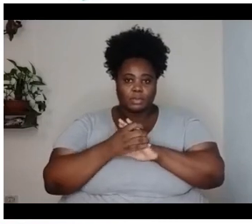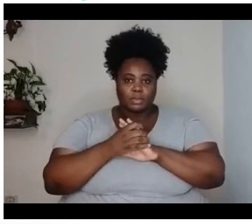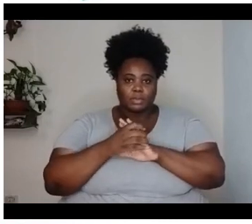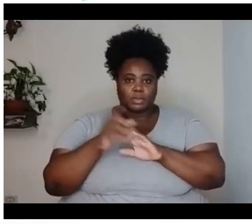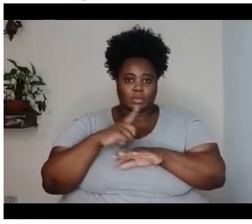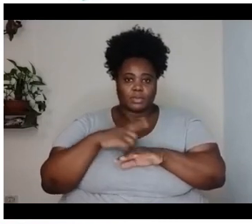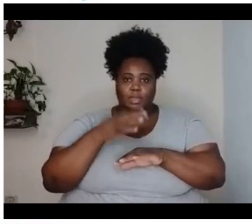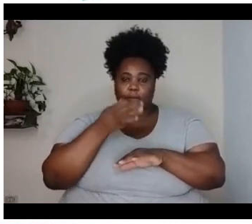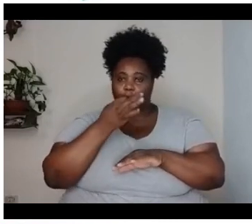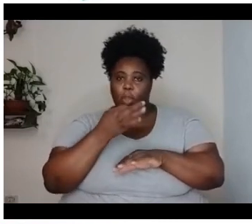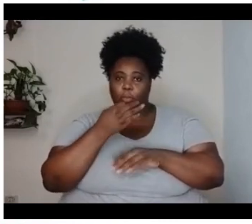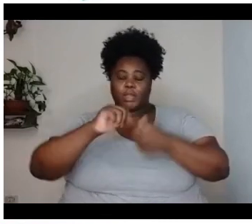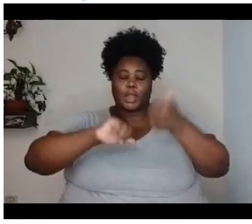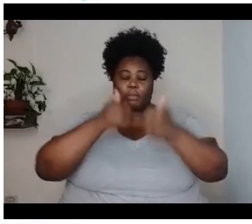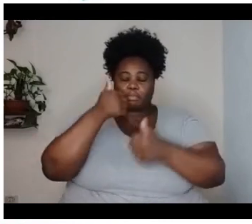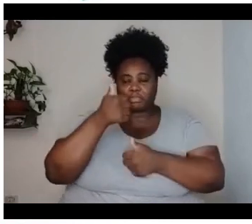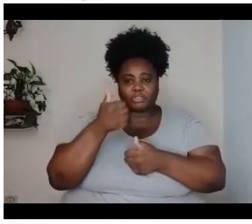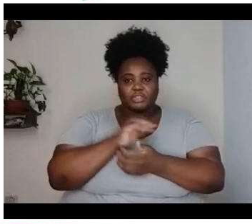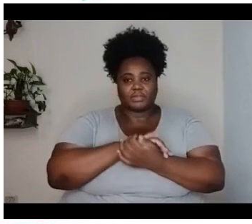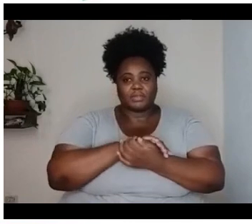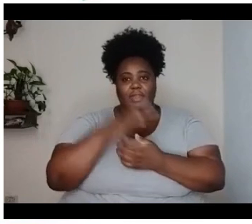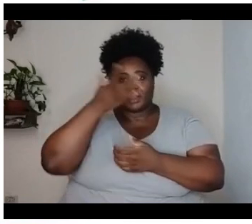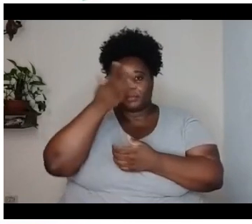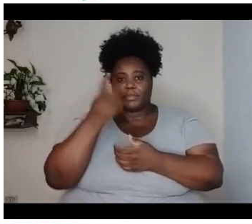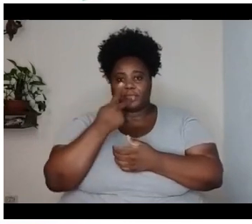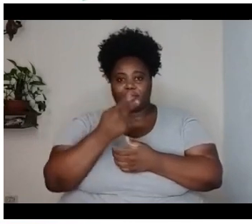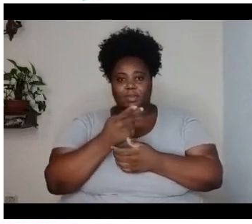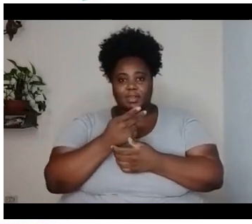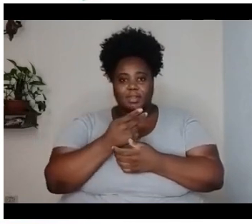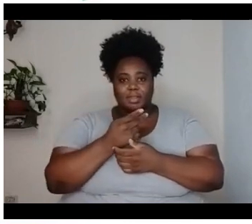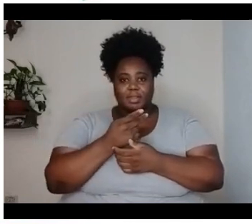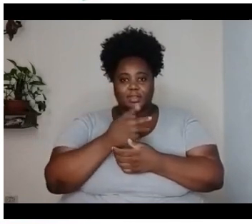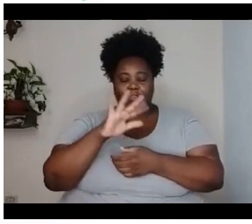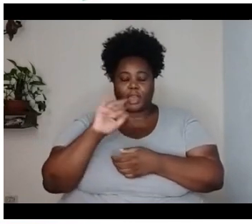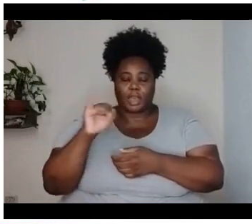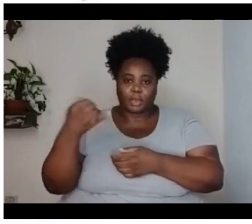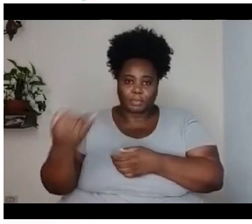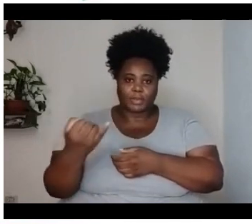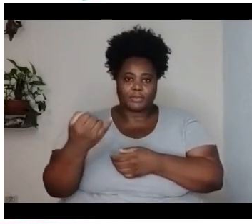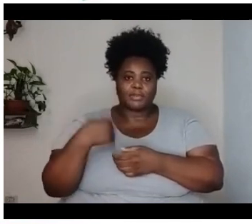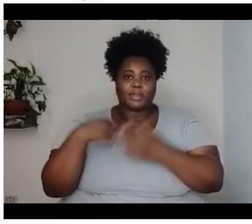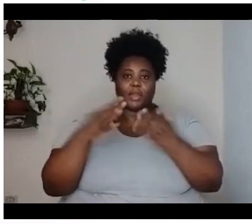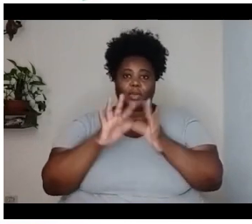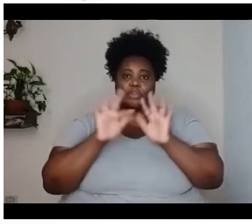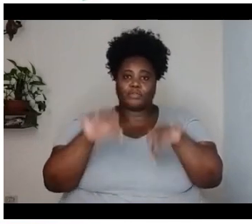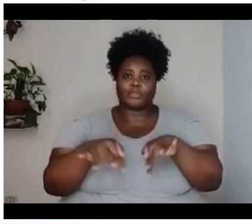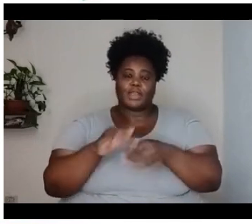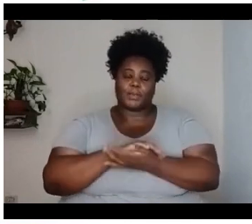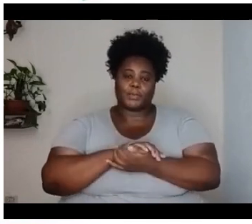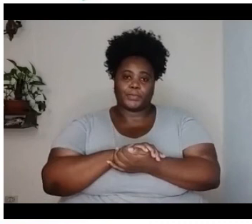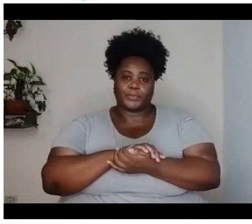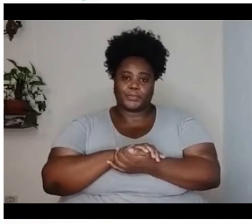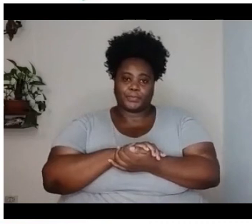comentários positivos, né? O pessoal da produção, inclusive, já vou aproveitar, assim, entrando nesse clima final, né? Se